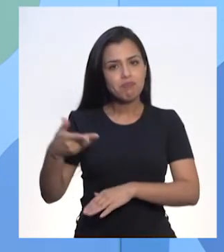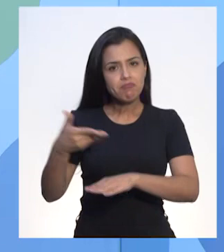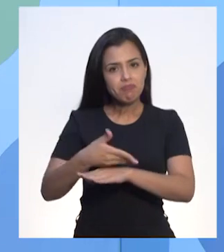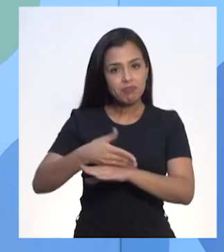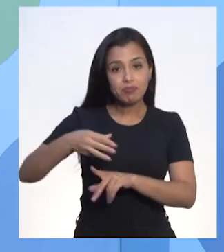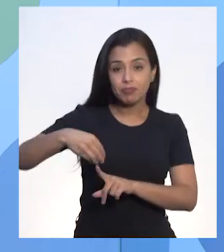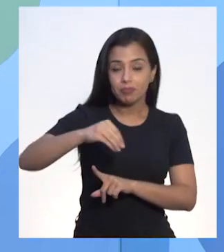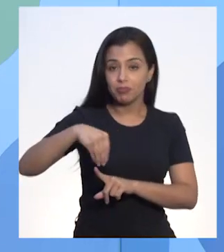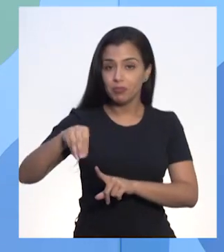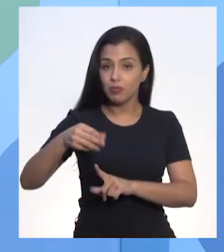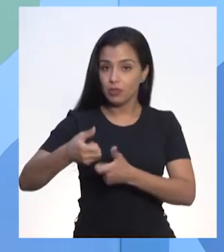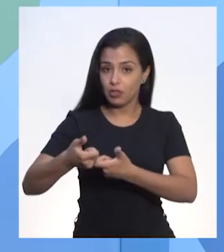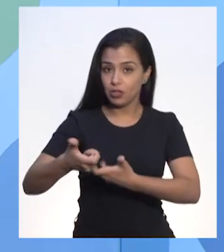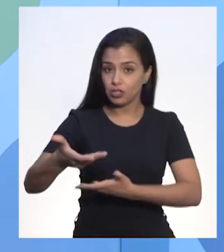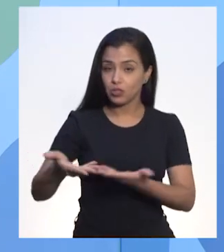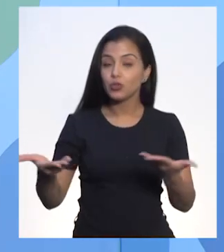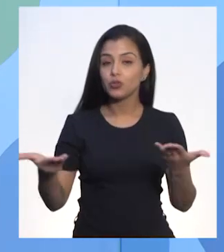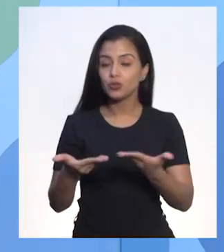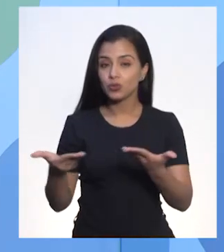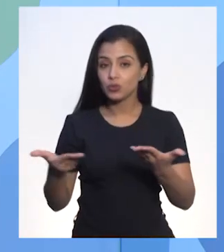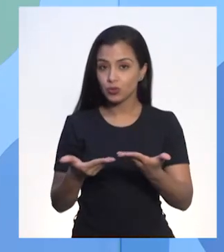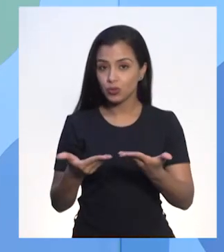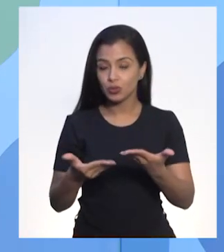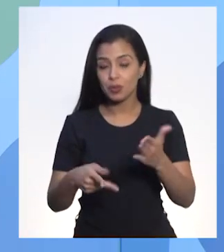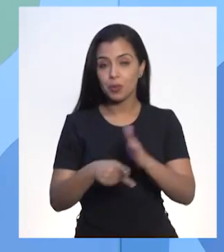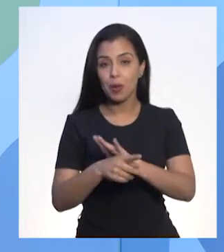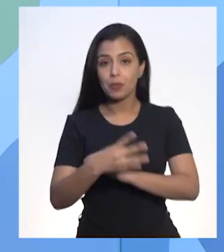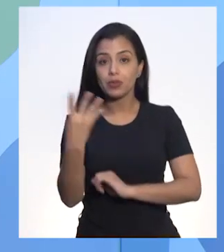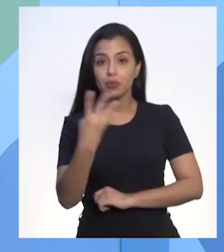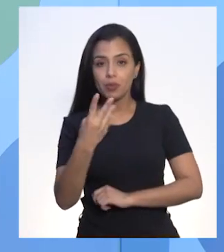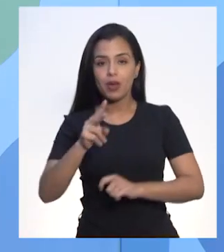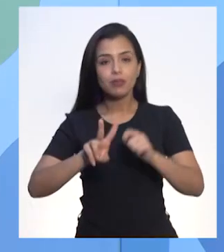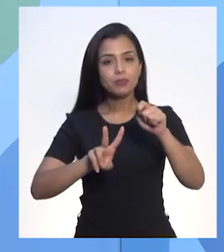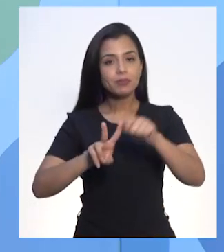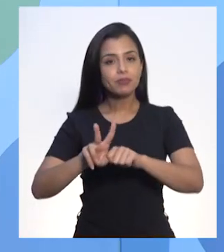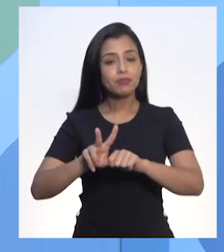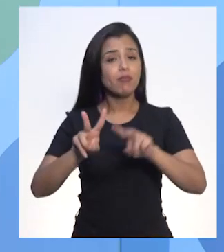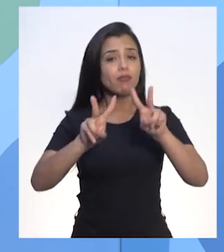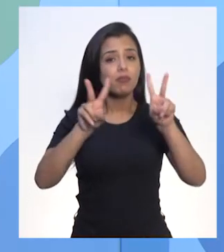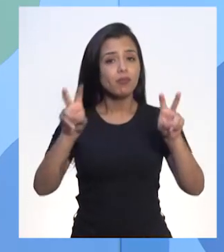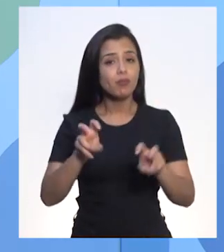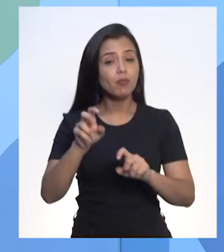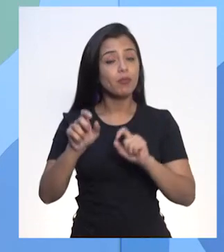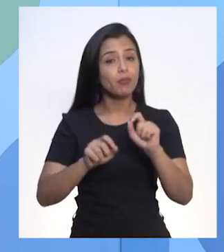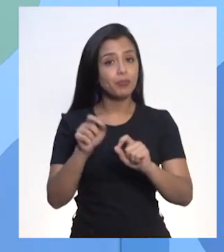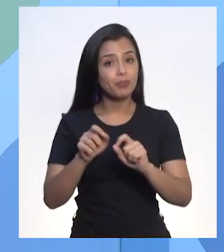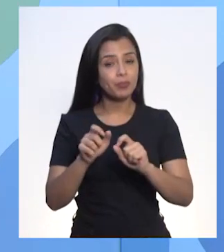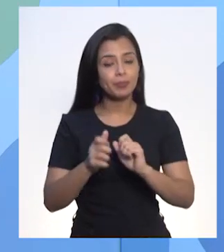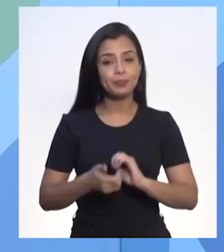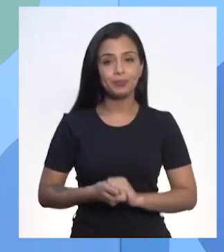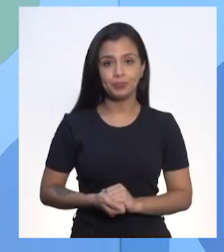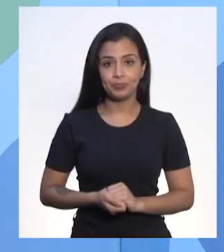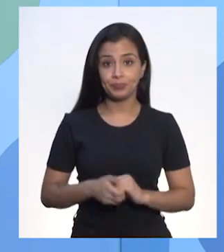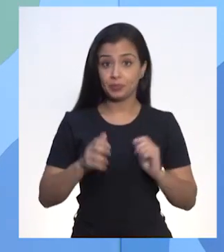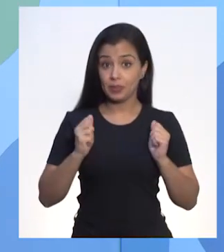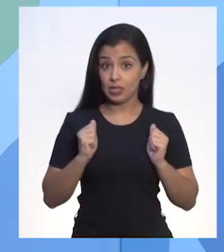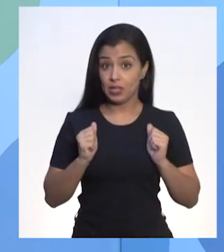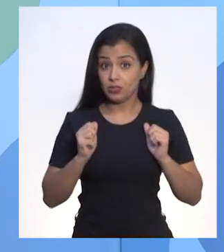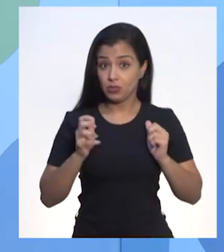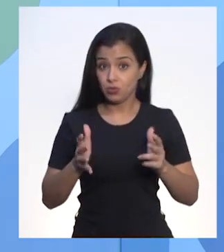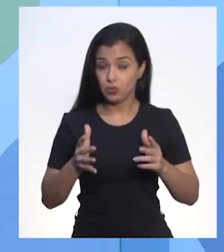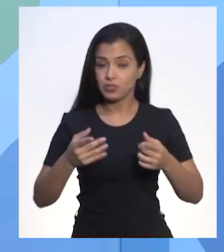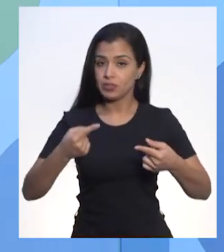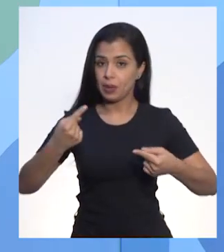chat dessa aula de hoje, a aula do quarto bimestre, que vai tratar do seguinte tema: ações e políticas